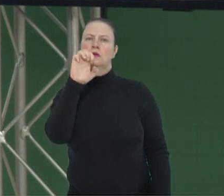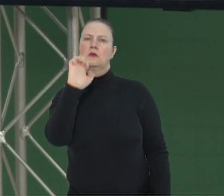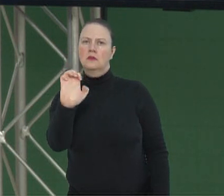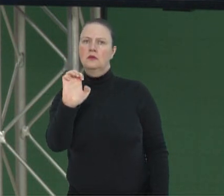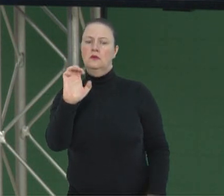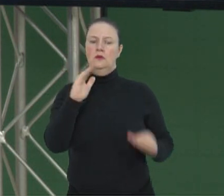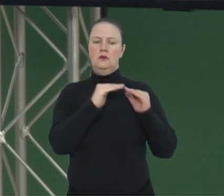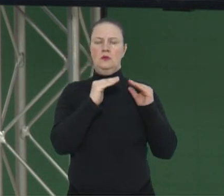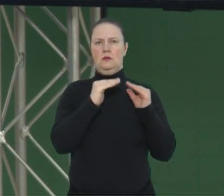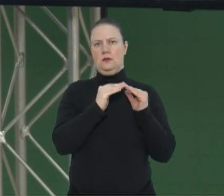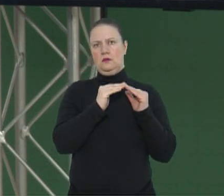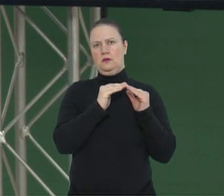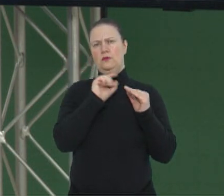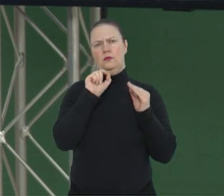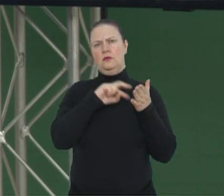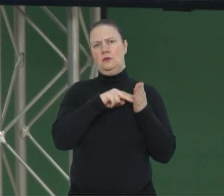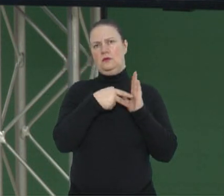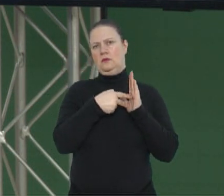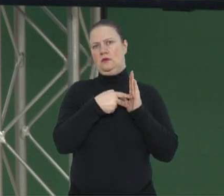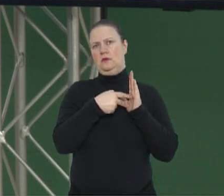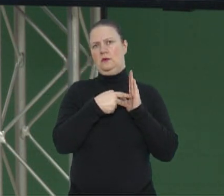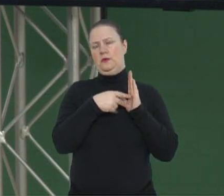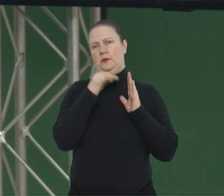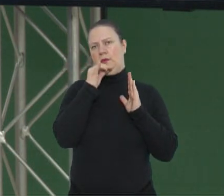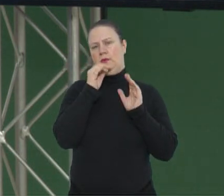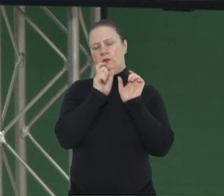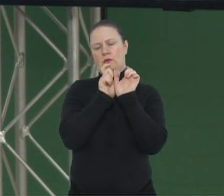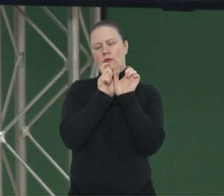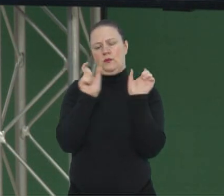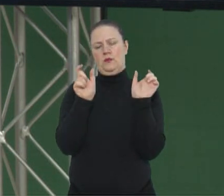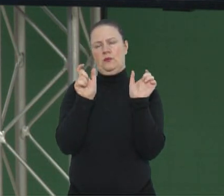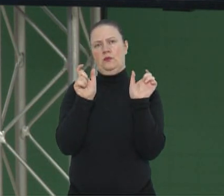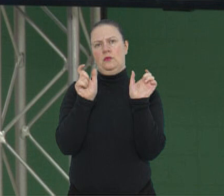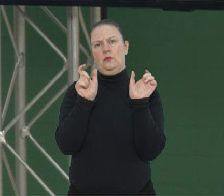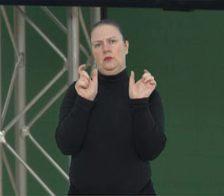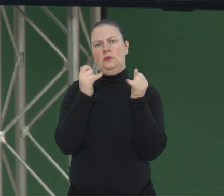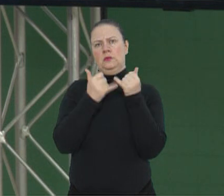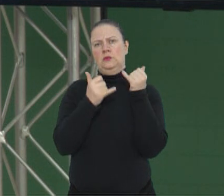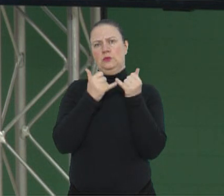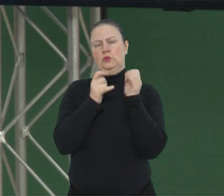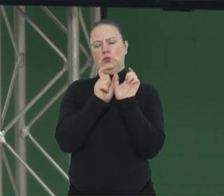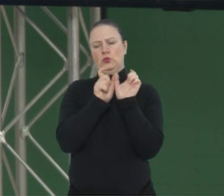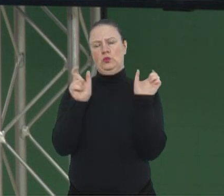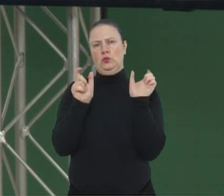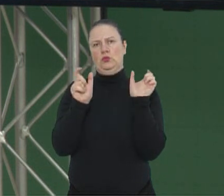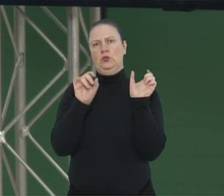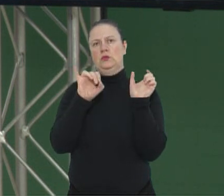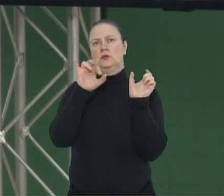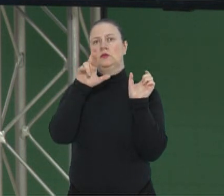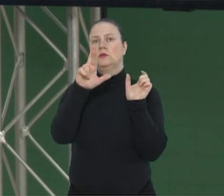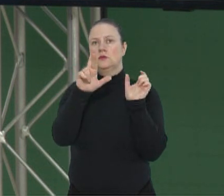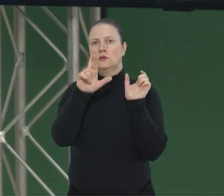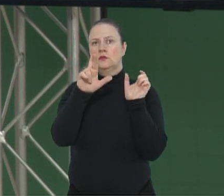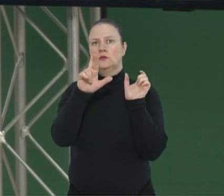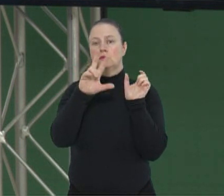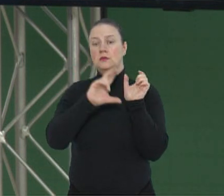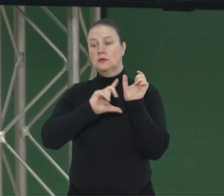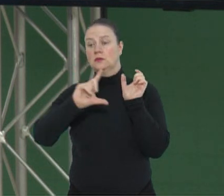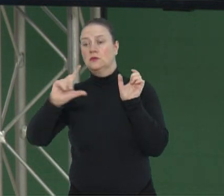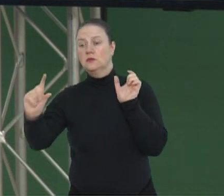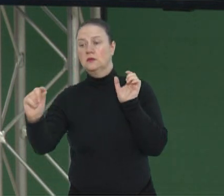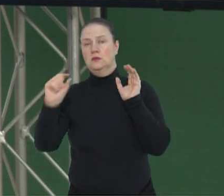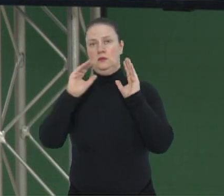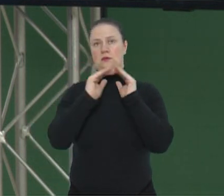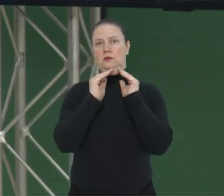justamente aquele sinônimo, aquela semelhança com o verbo ir-se, que nós já estudamos, inclusive, aqui em